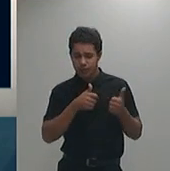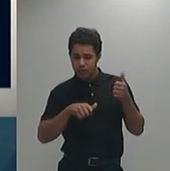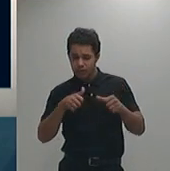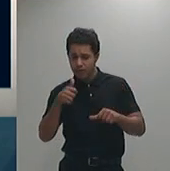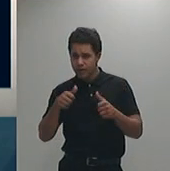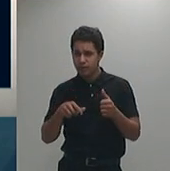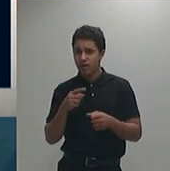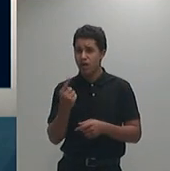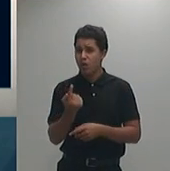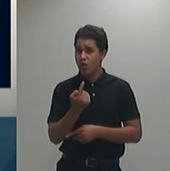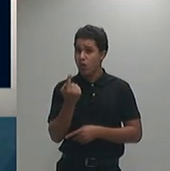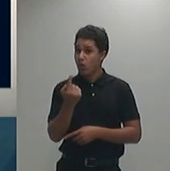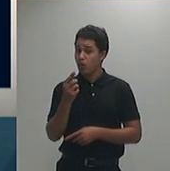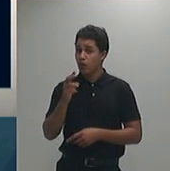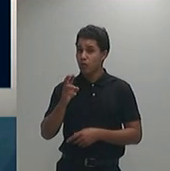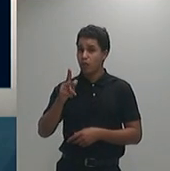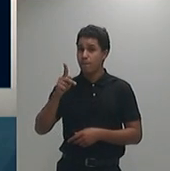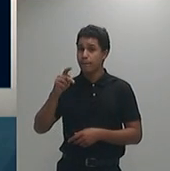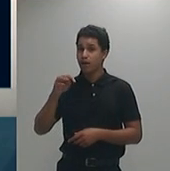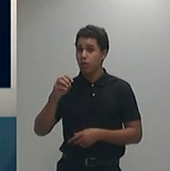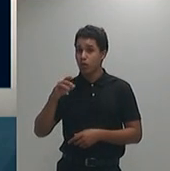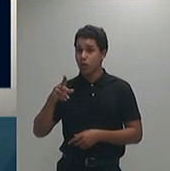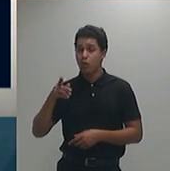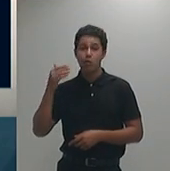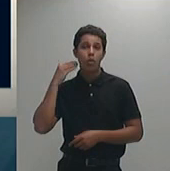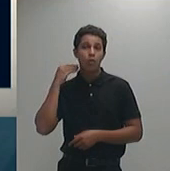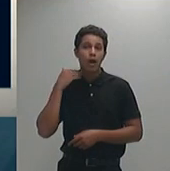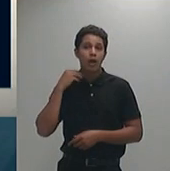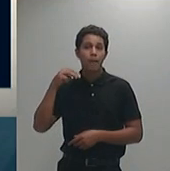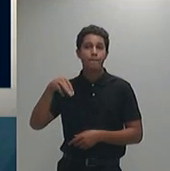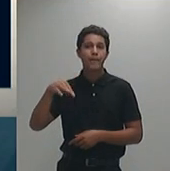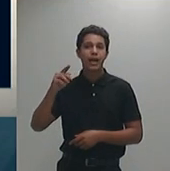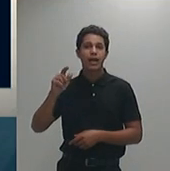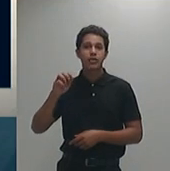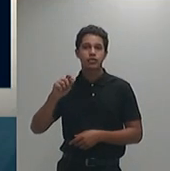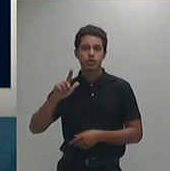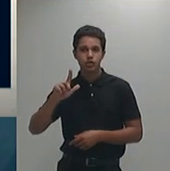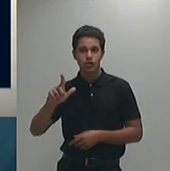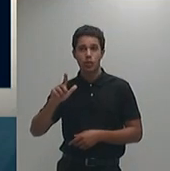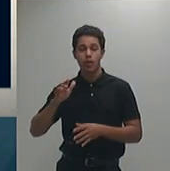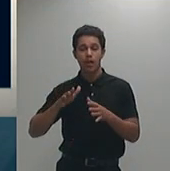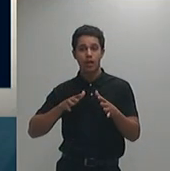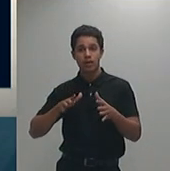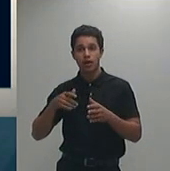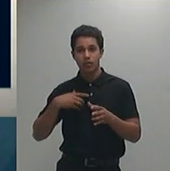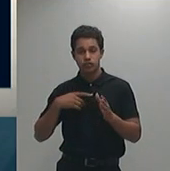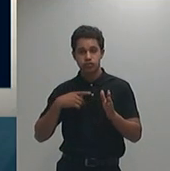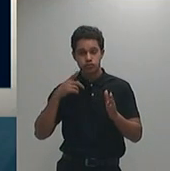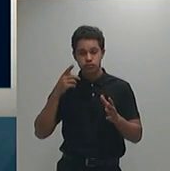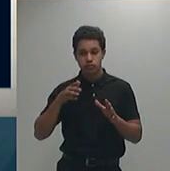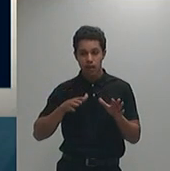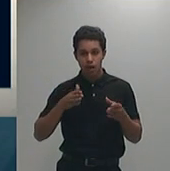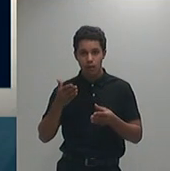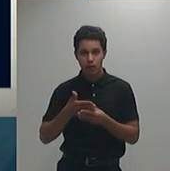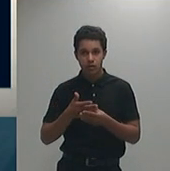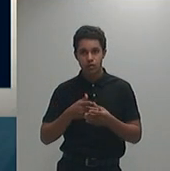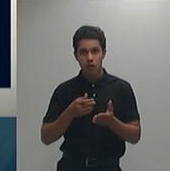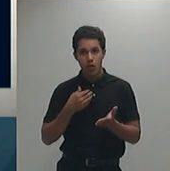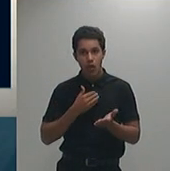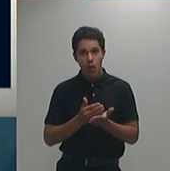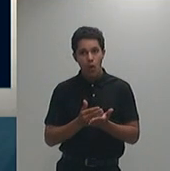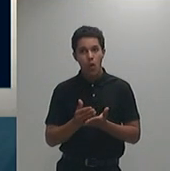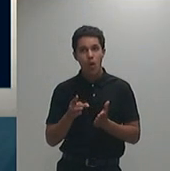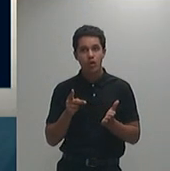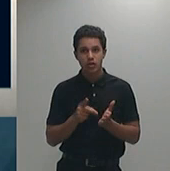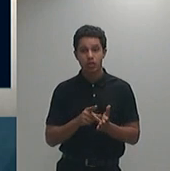patrono do Banco Mercantil na ação originária Marco Antonio Marcos Cardoso tinha